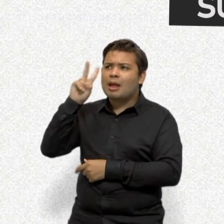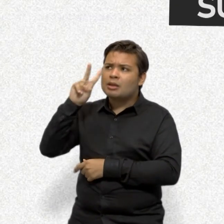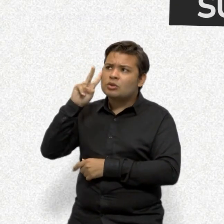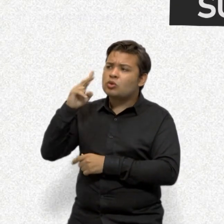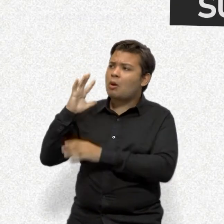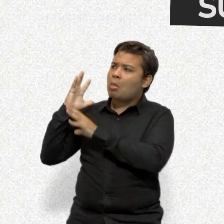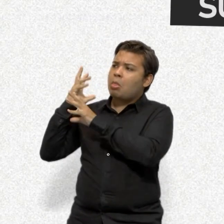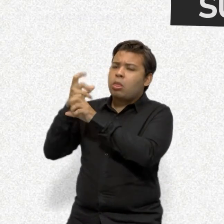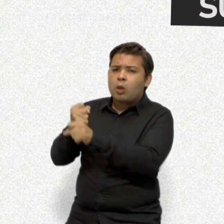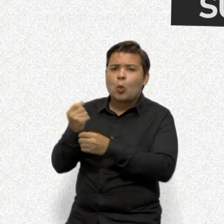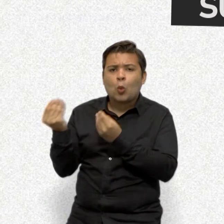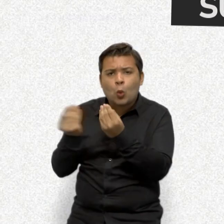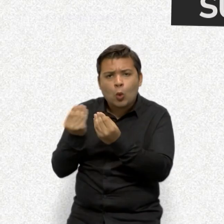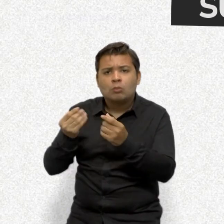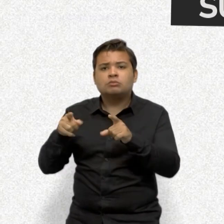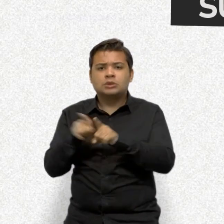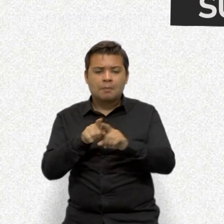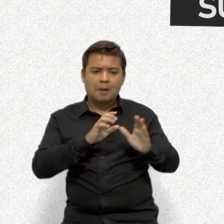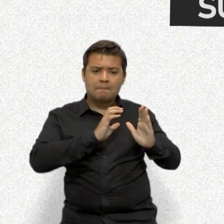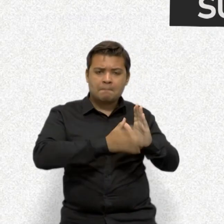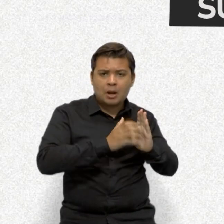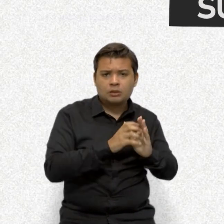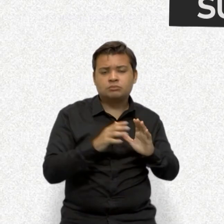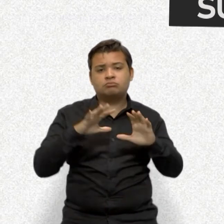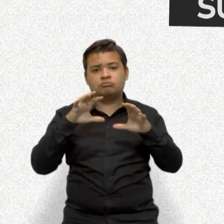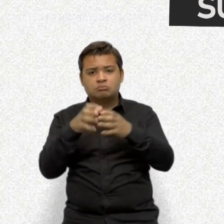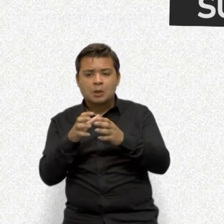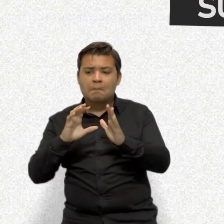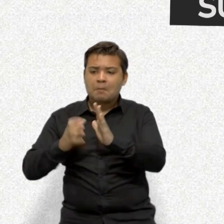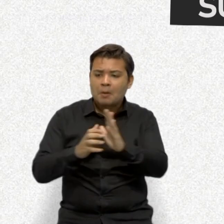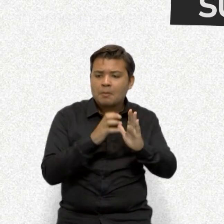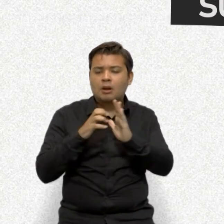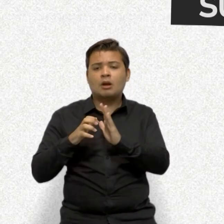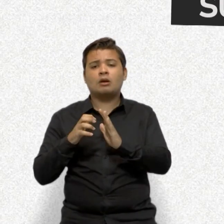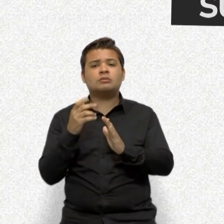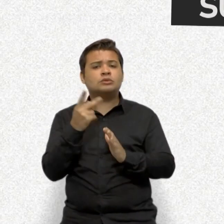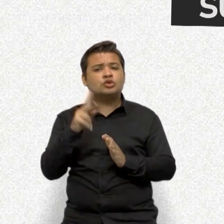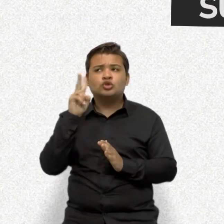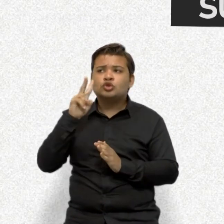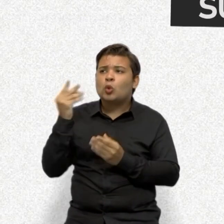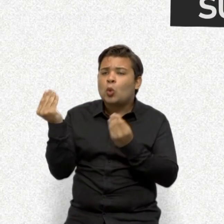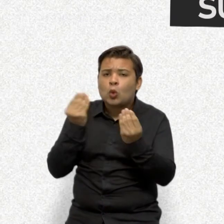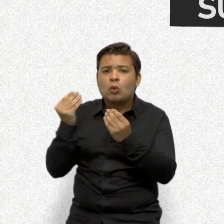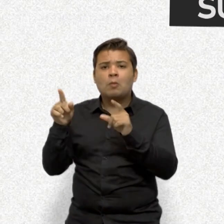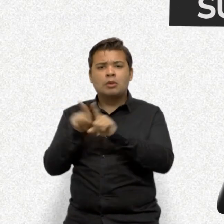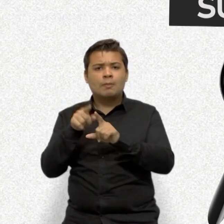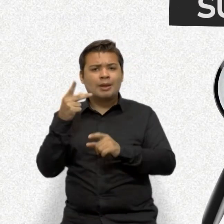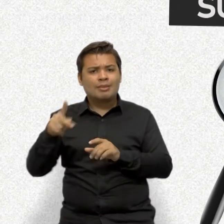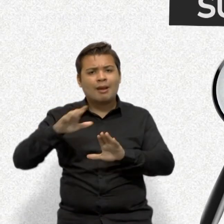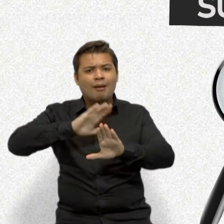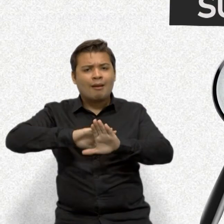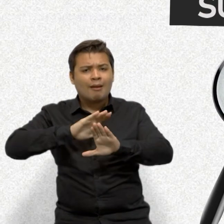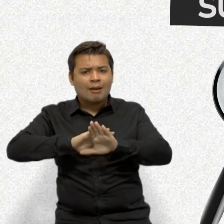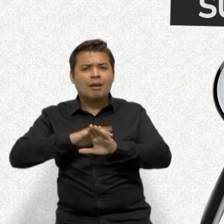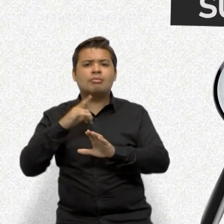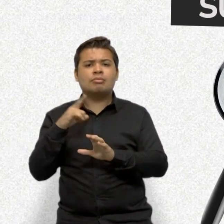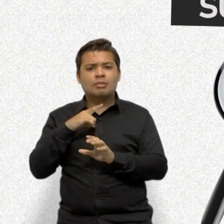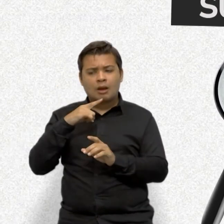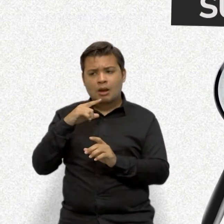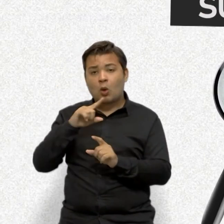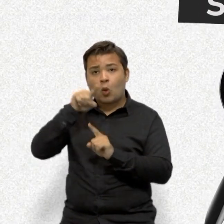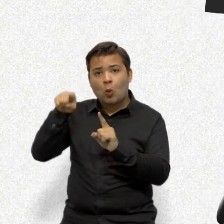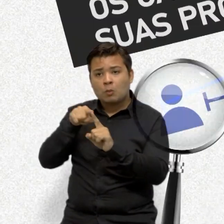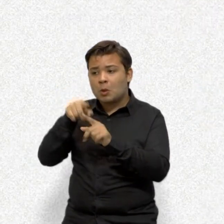candidatos, partidos e coligações. Reflita se determinados ideais respeitam e garantem o bem-estar de todos